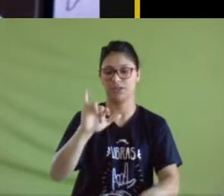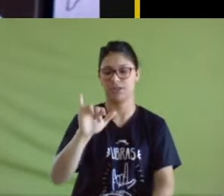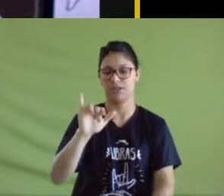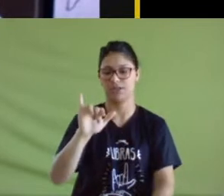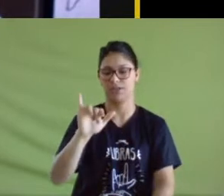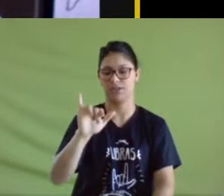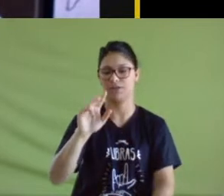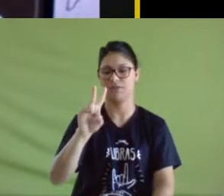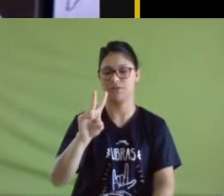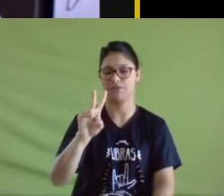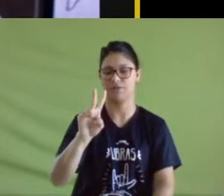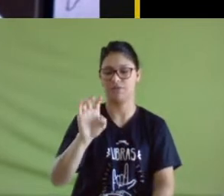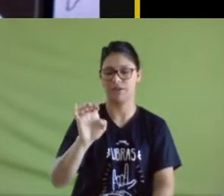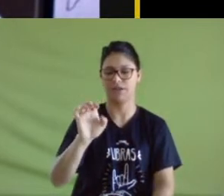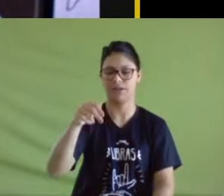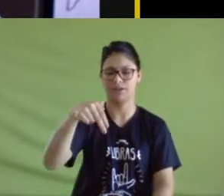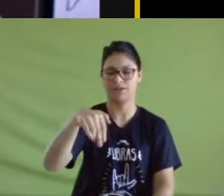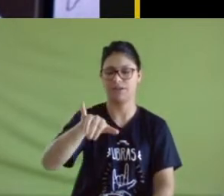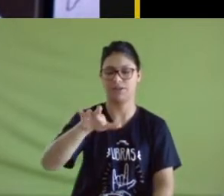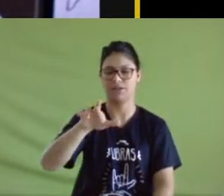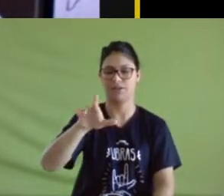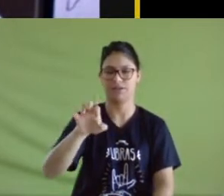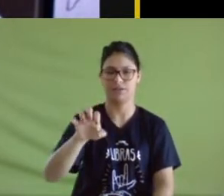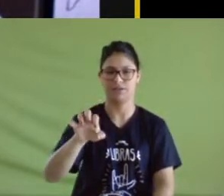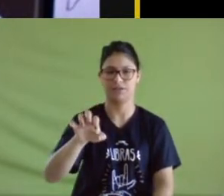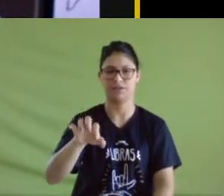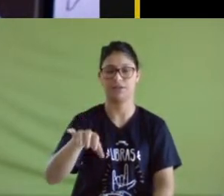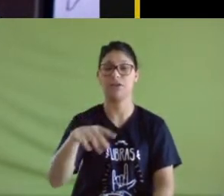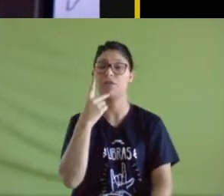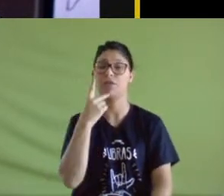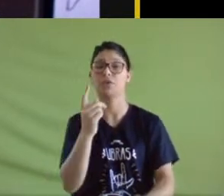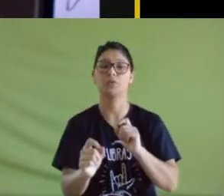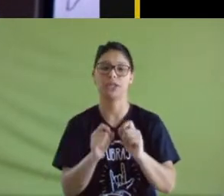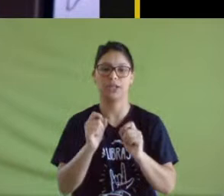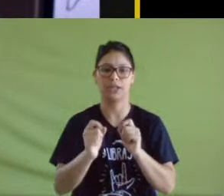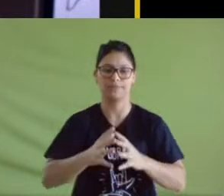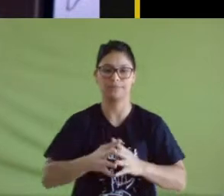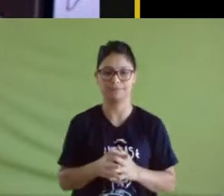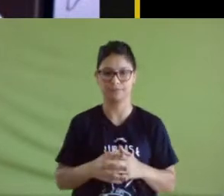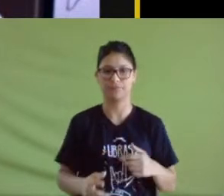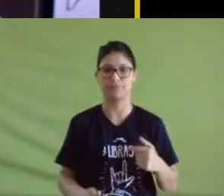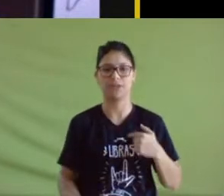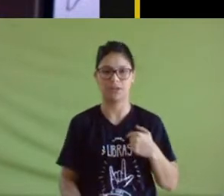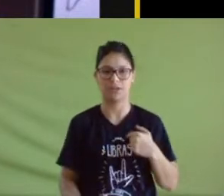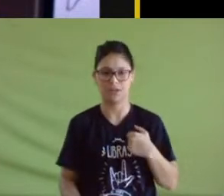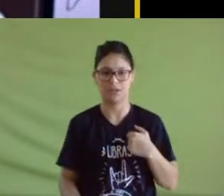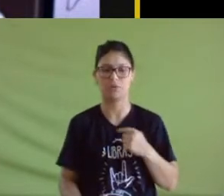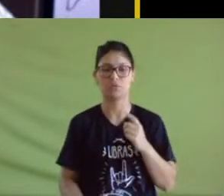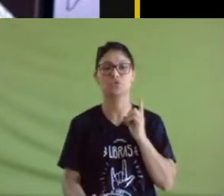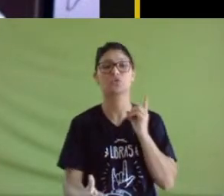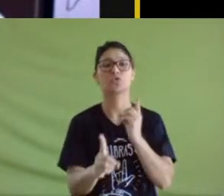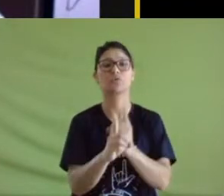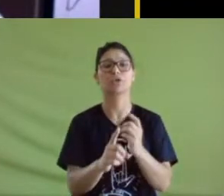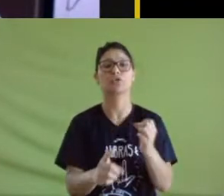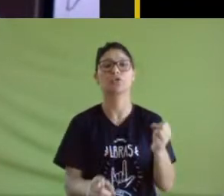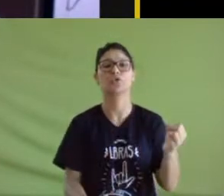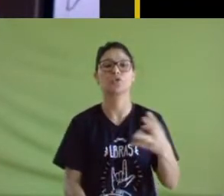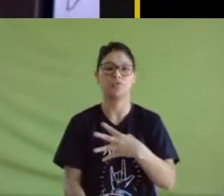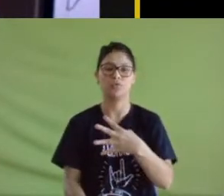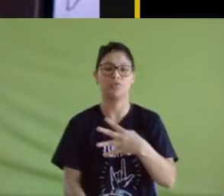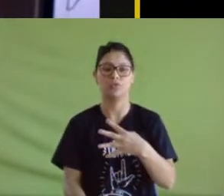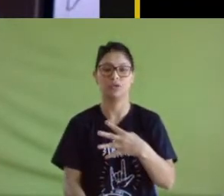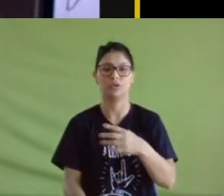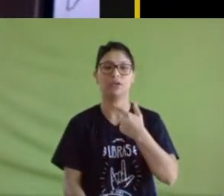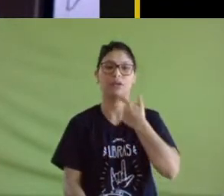em latim invenio, eu não estou dizendo que eu estou descobrindo algo novo. Em